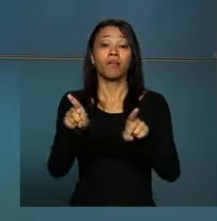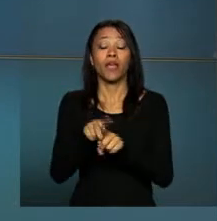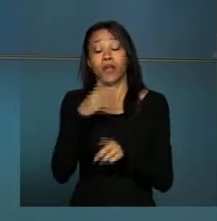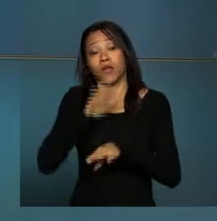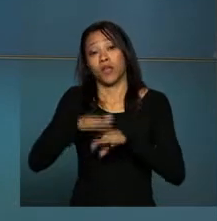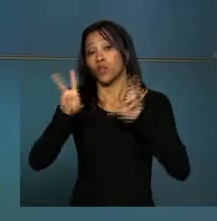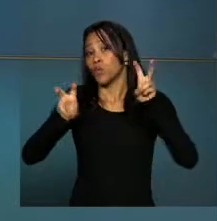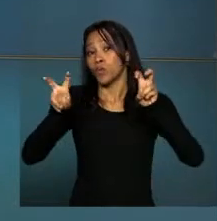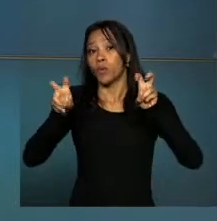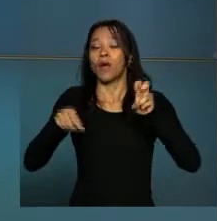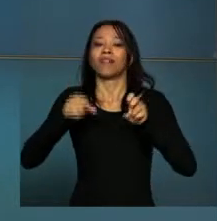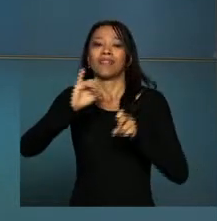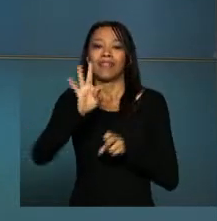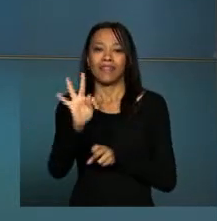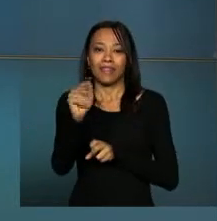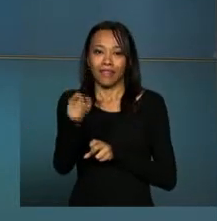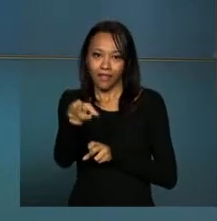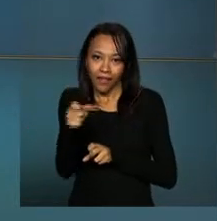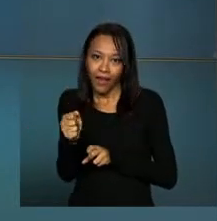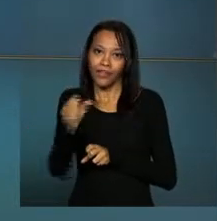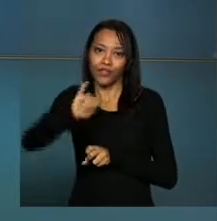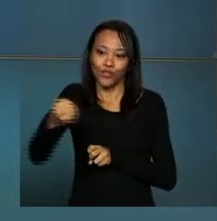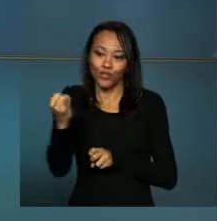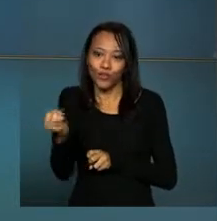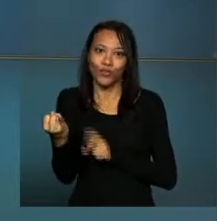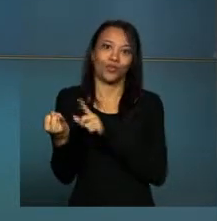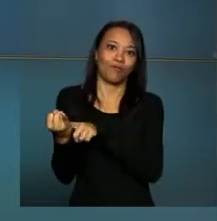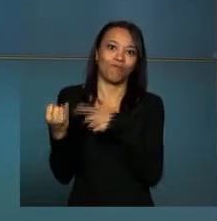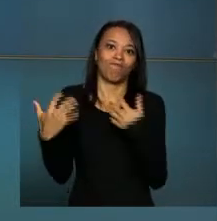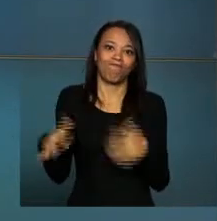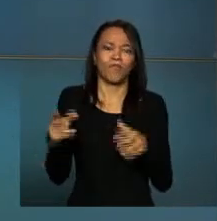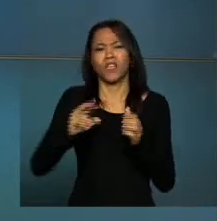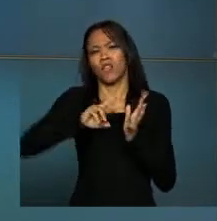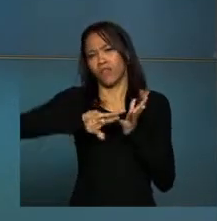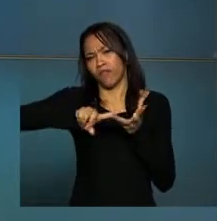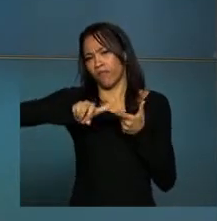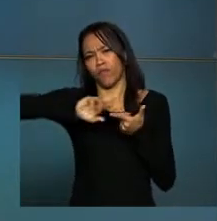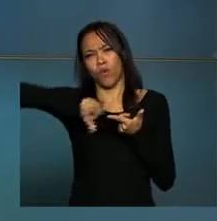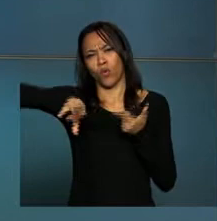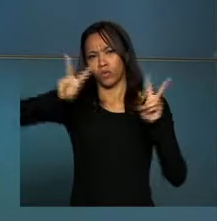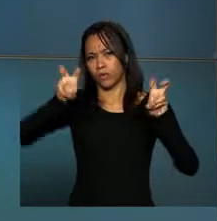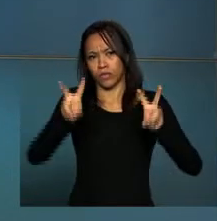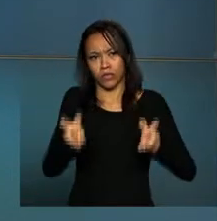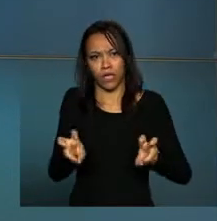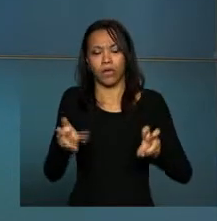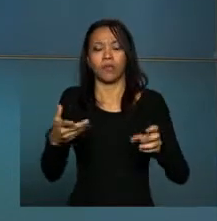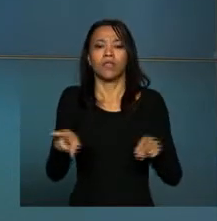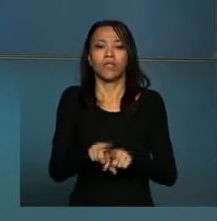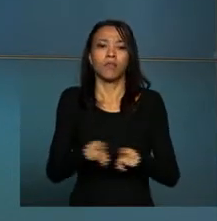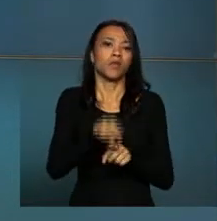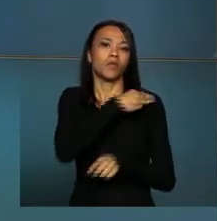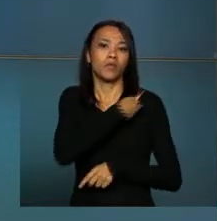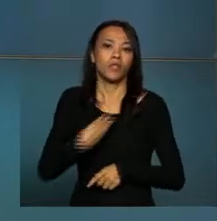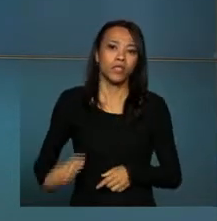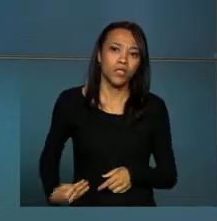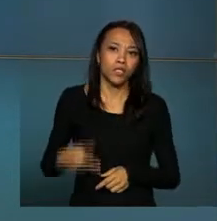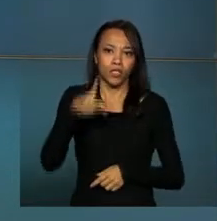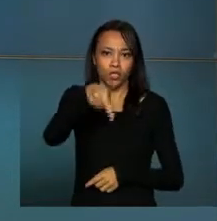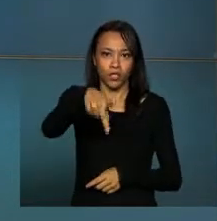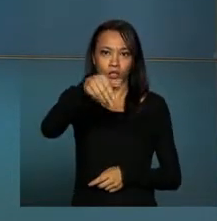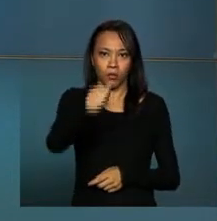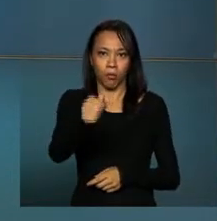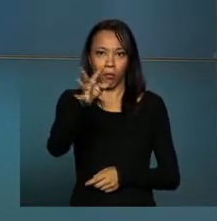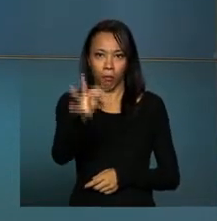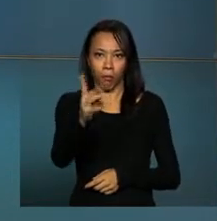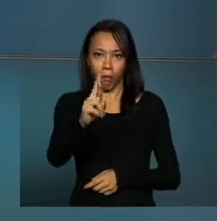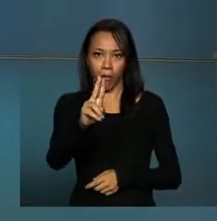juros de créditos concedidos à agricultura familiar, entre outras reivindicações. O ministro Patrus Ananias disse que a